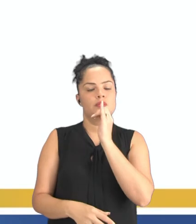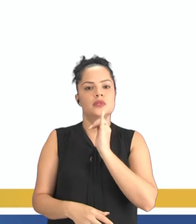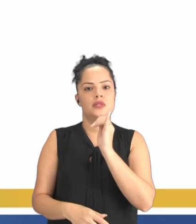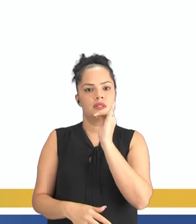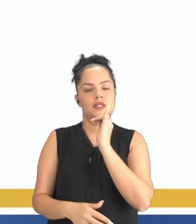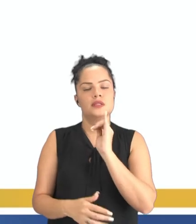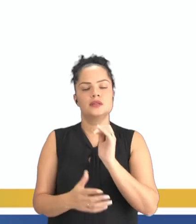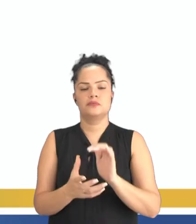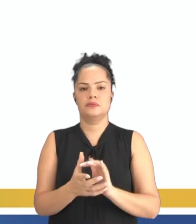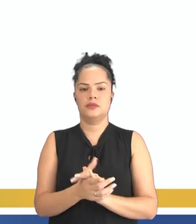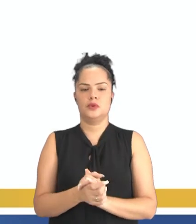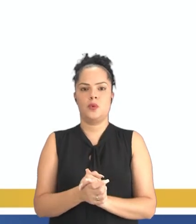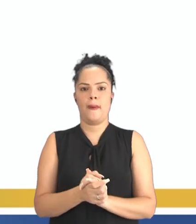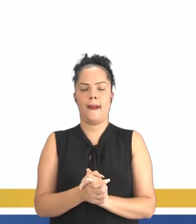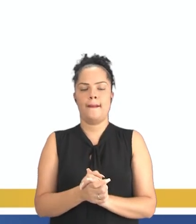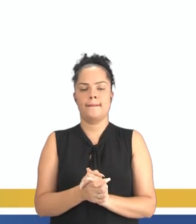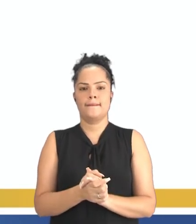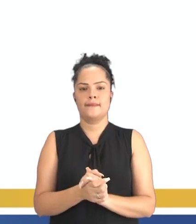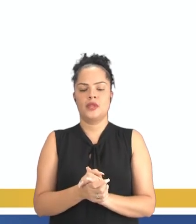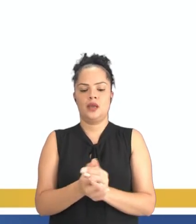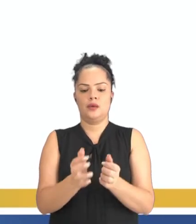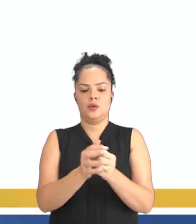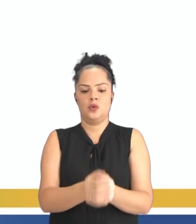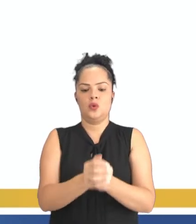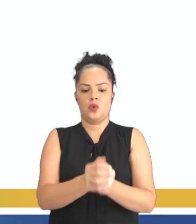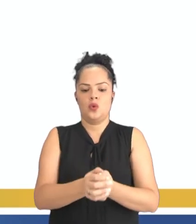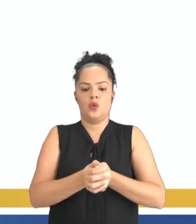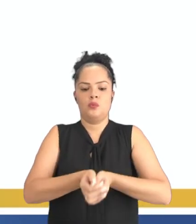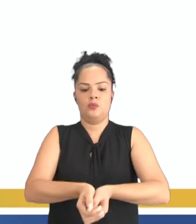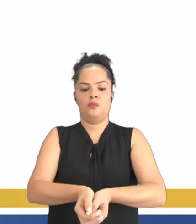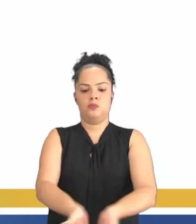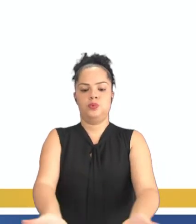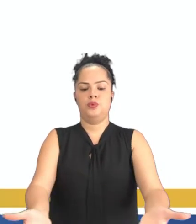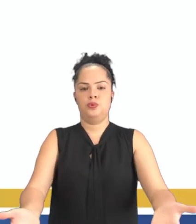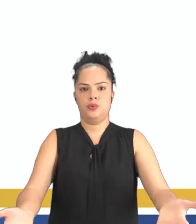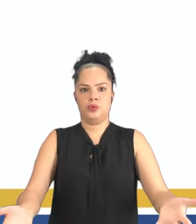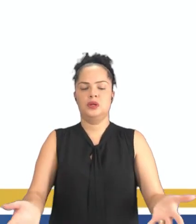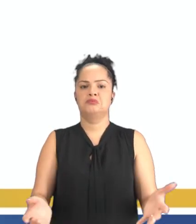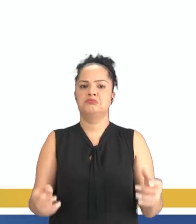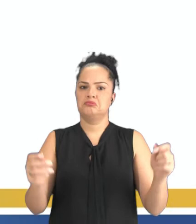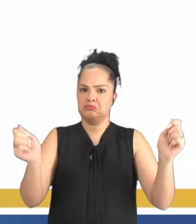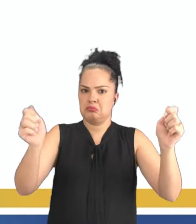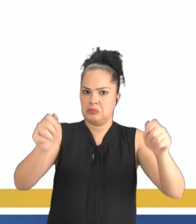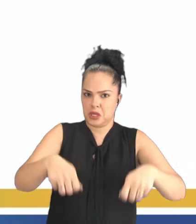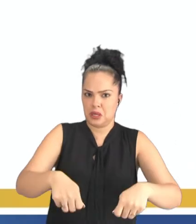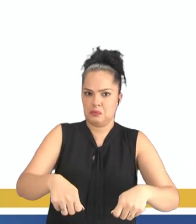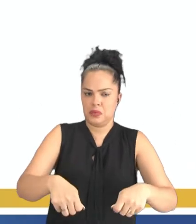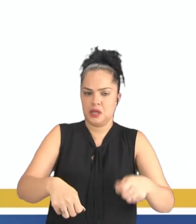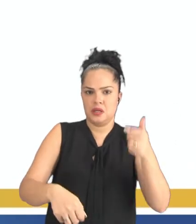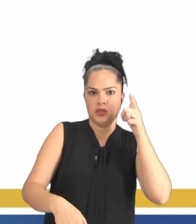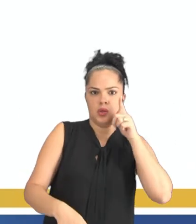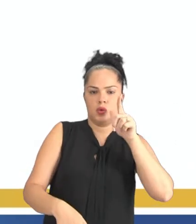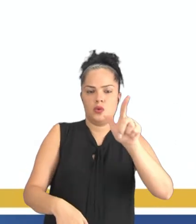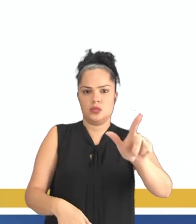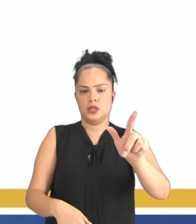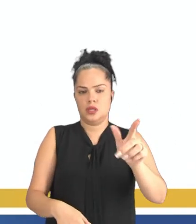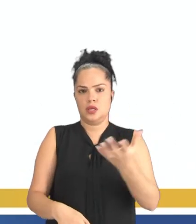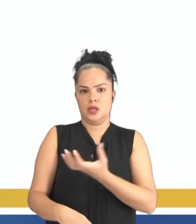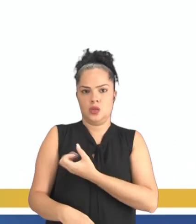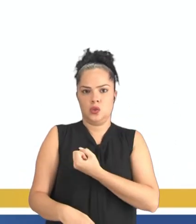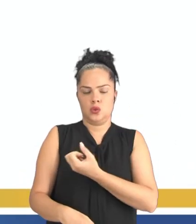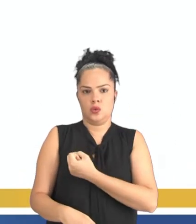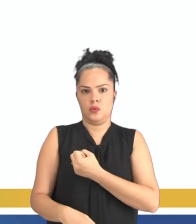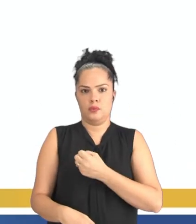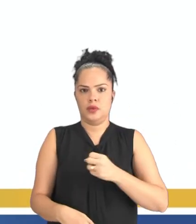ó, com relação ao lançamento de um dado, é possível definir que as chances de se obter um número maior ou igual a